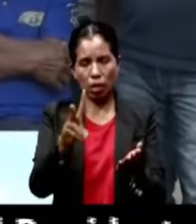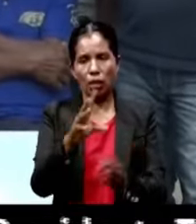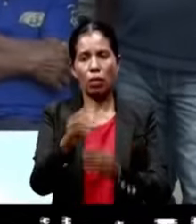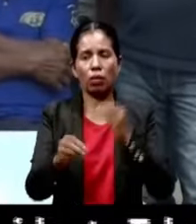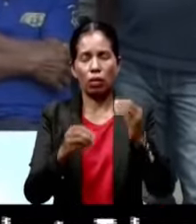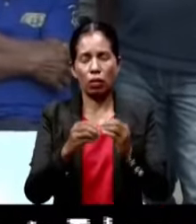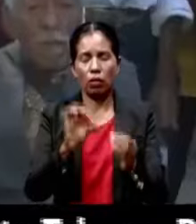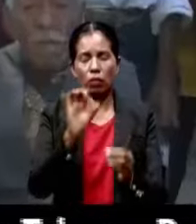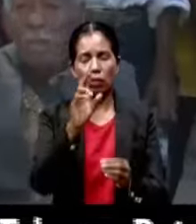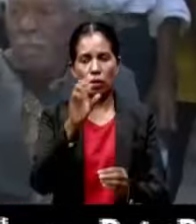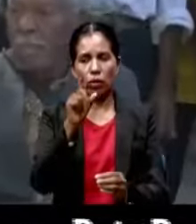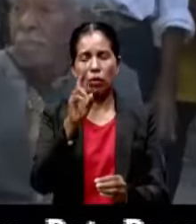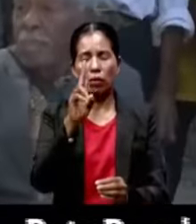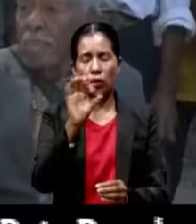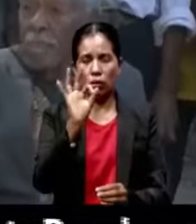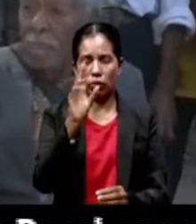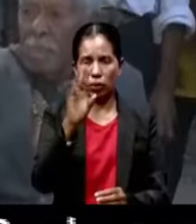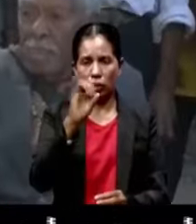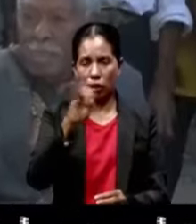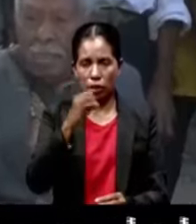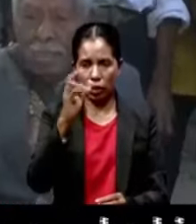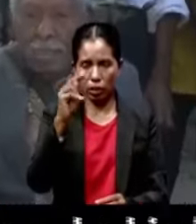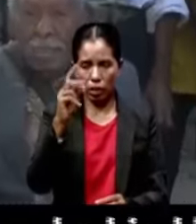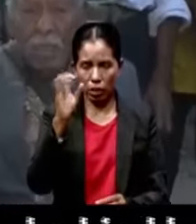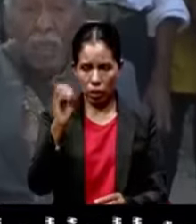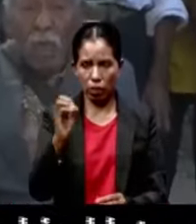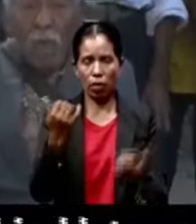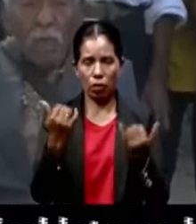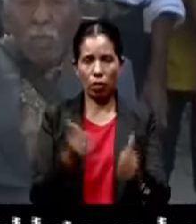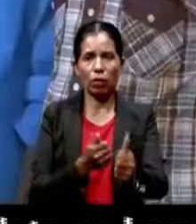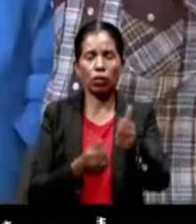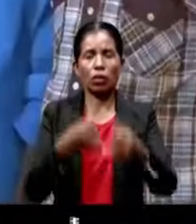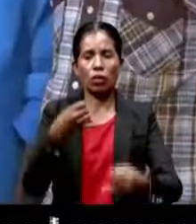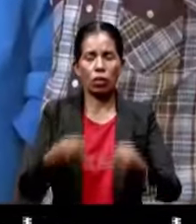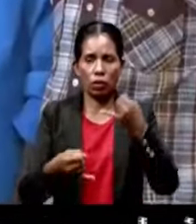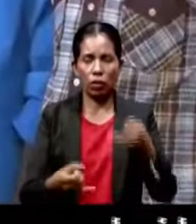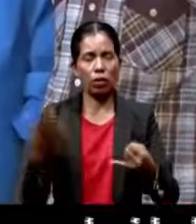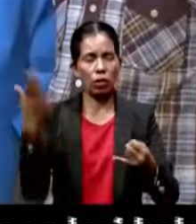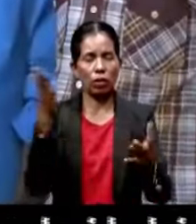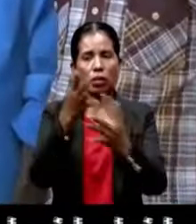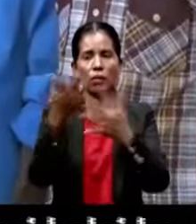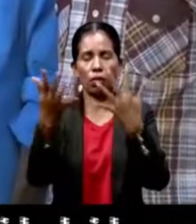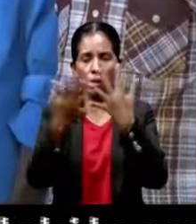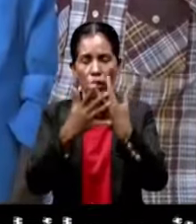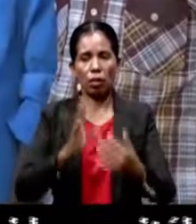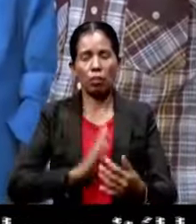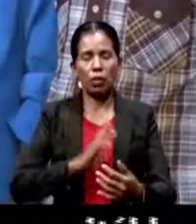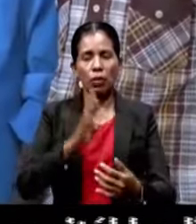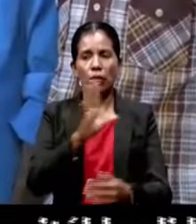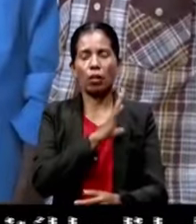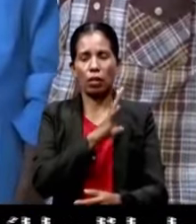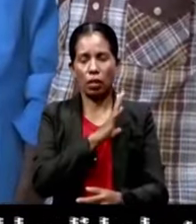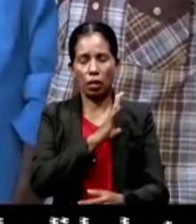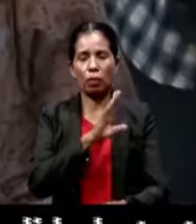ba Fugitivo Arnolfo Teves GR, Nebeda Downe, cumpri rela Justiça e a Sela Centro Prisional Becora, Odihem,